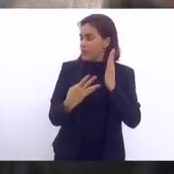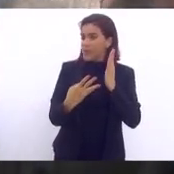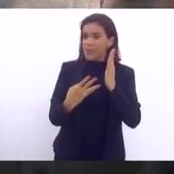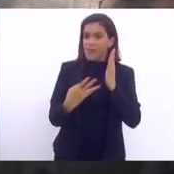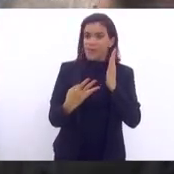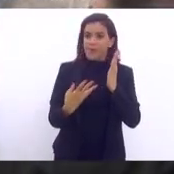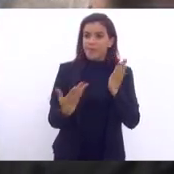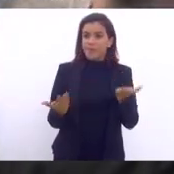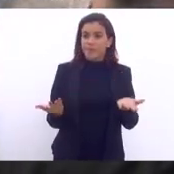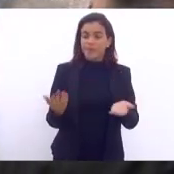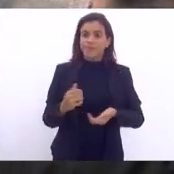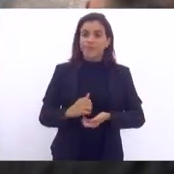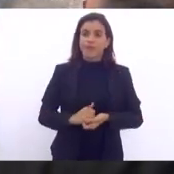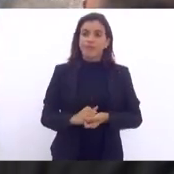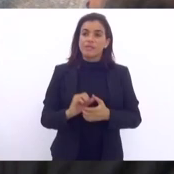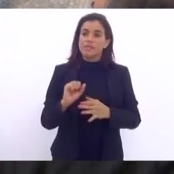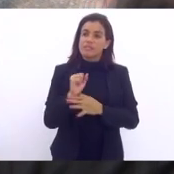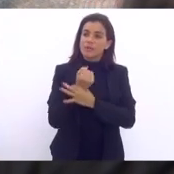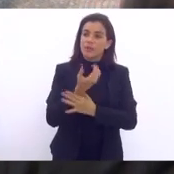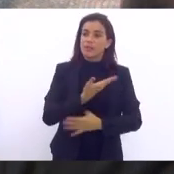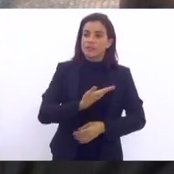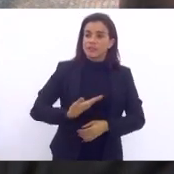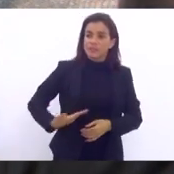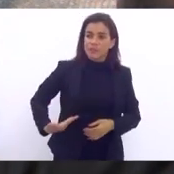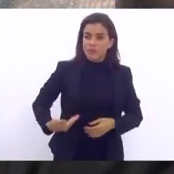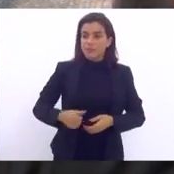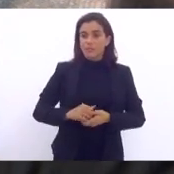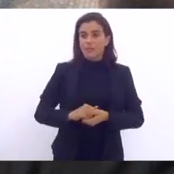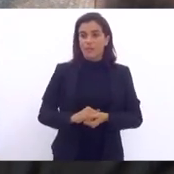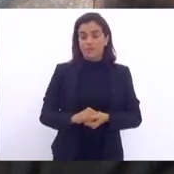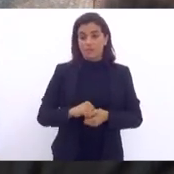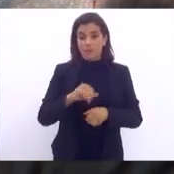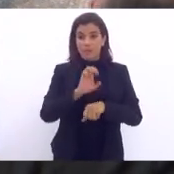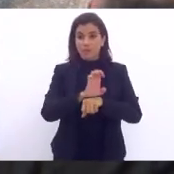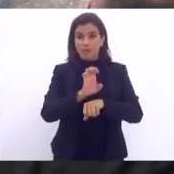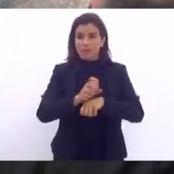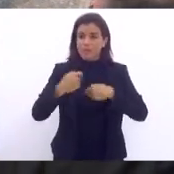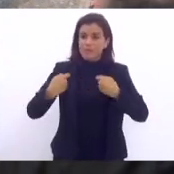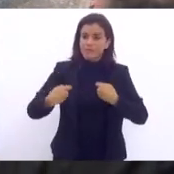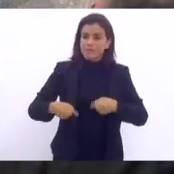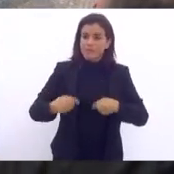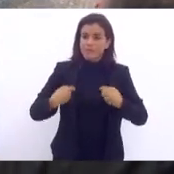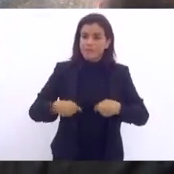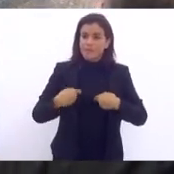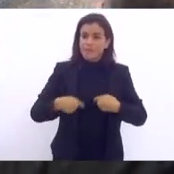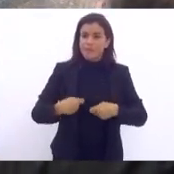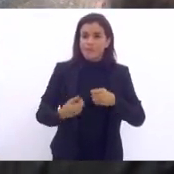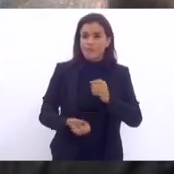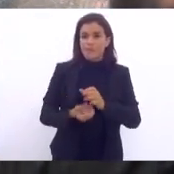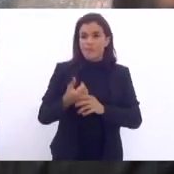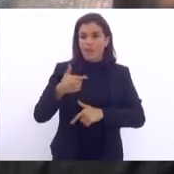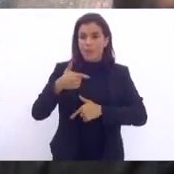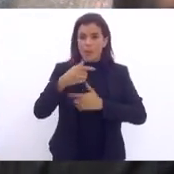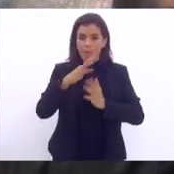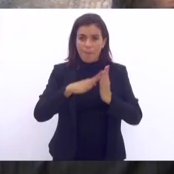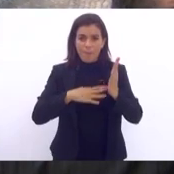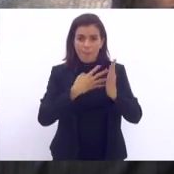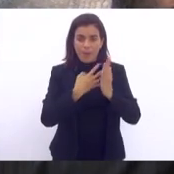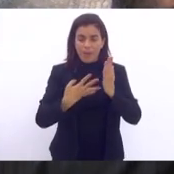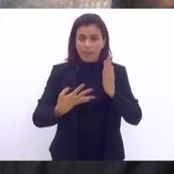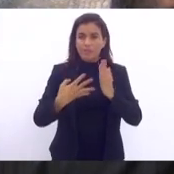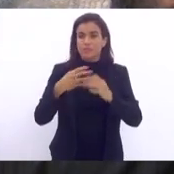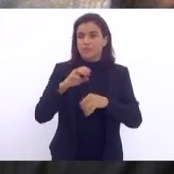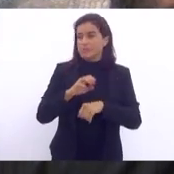segurança pública. O Estado precisa fazer o seu plano estadual e eu mesma ofereci